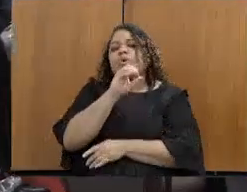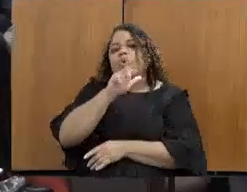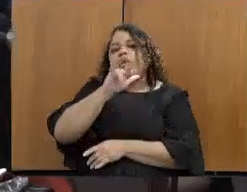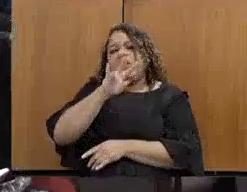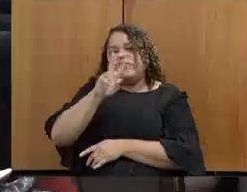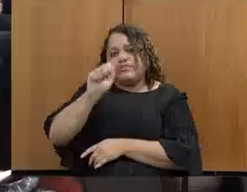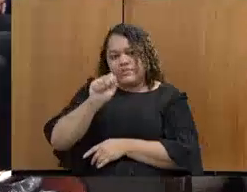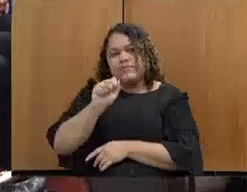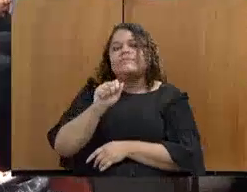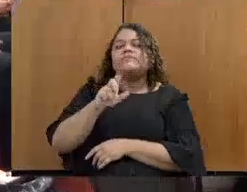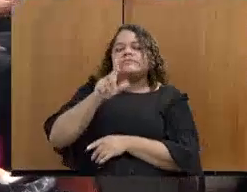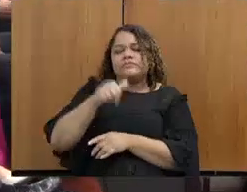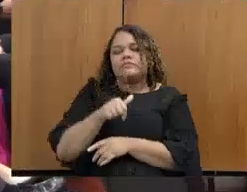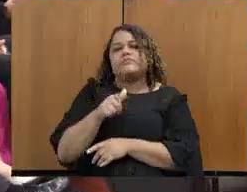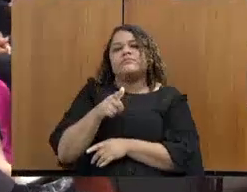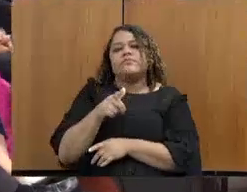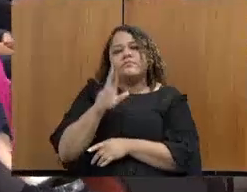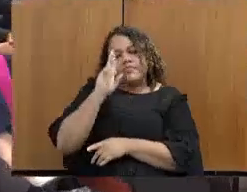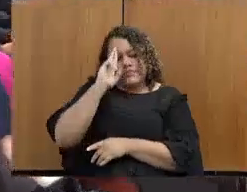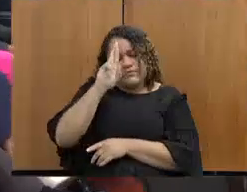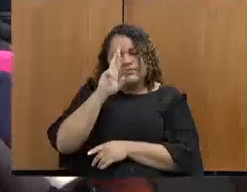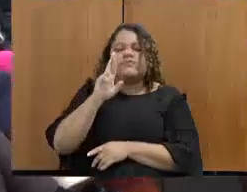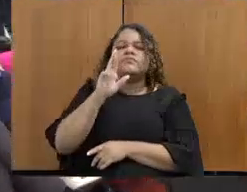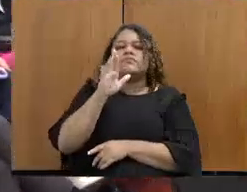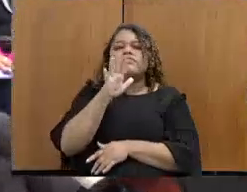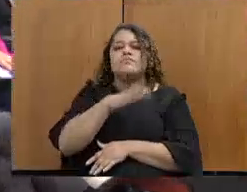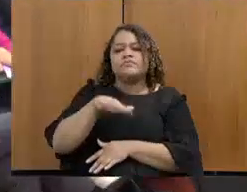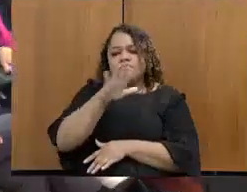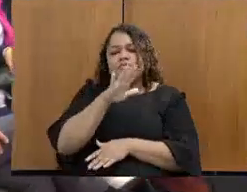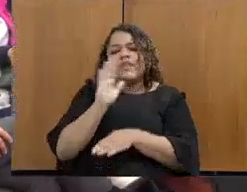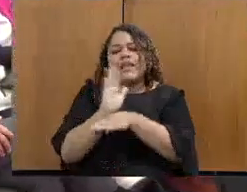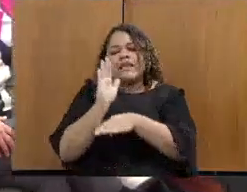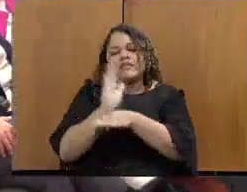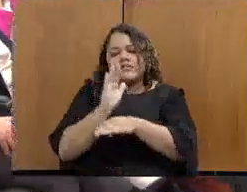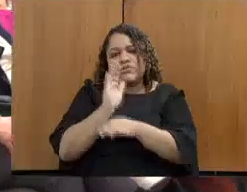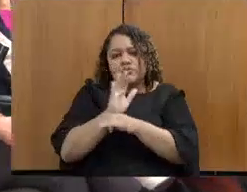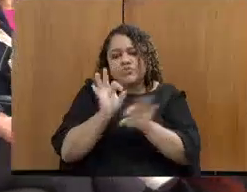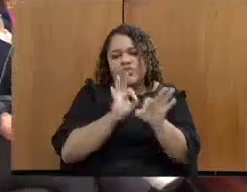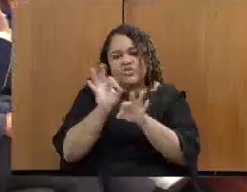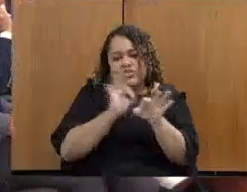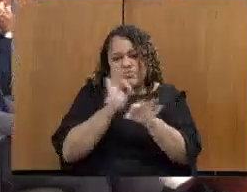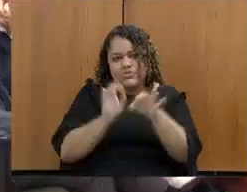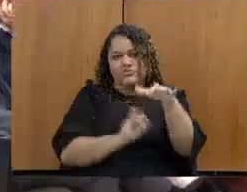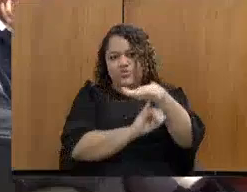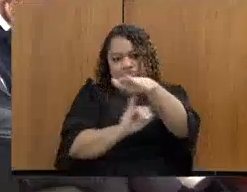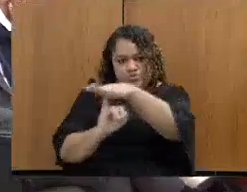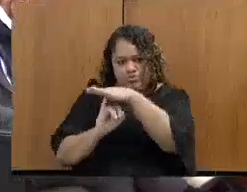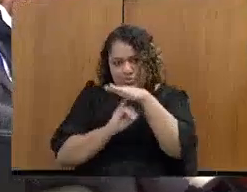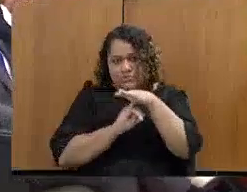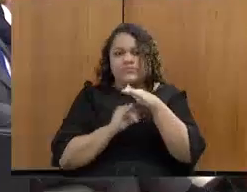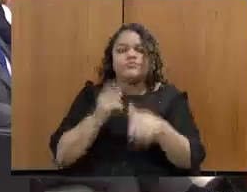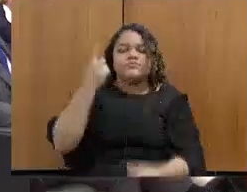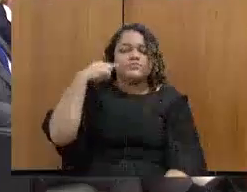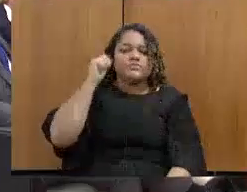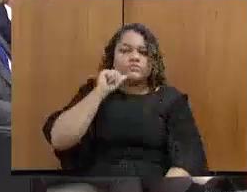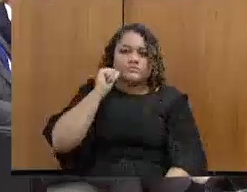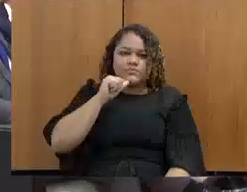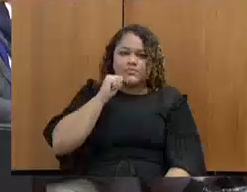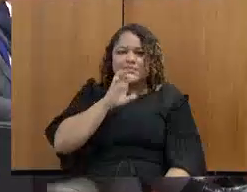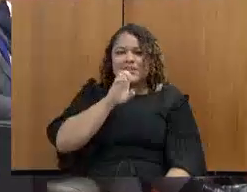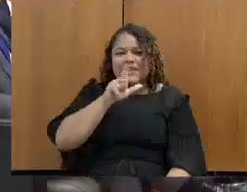Dr Guilherme Cardoso Vasconcelos assessor de planejamento institucional a doutora Elenice Cristina Batista Ferreira